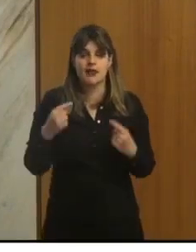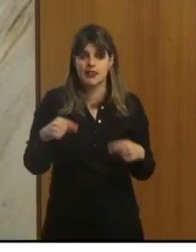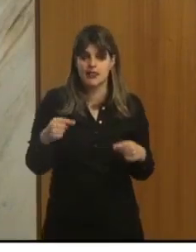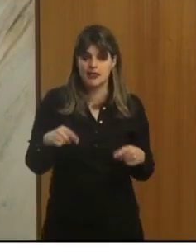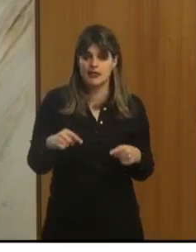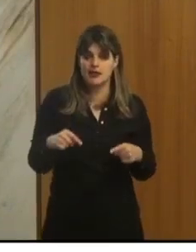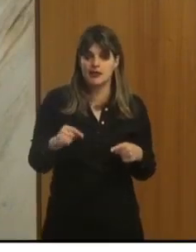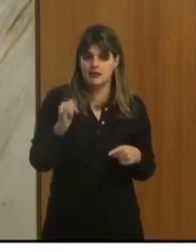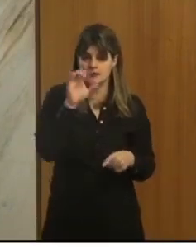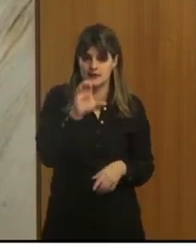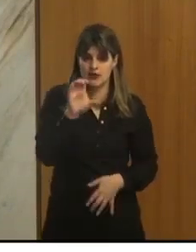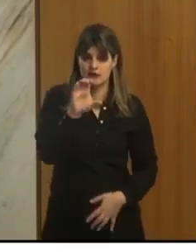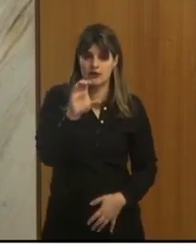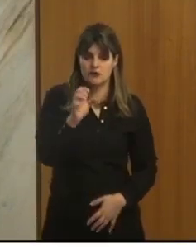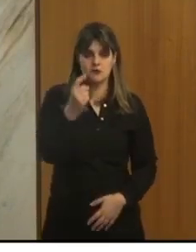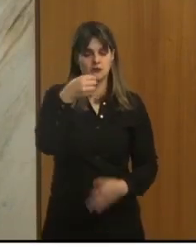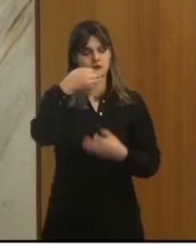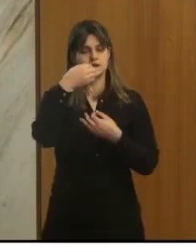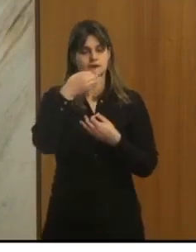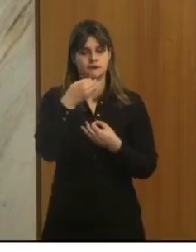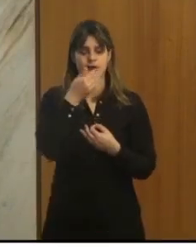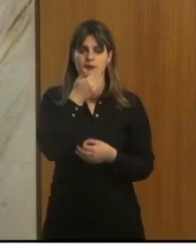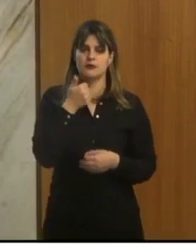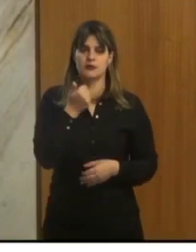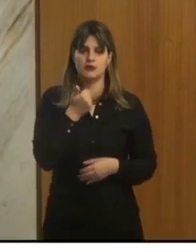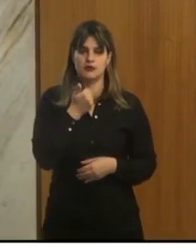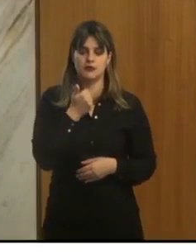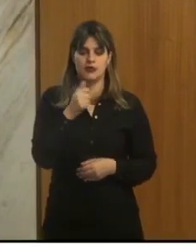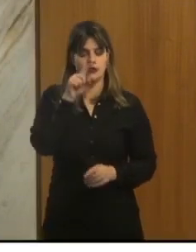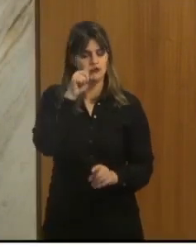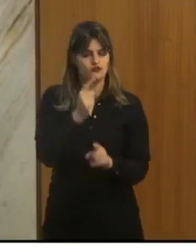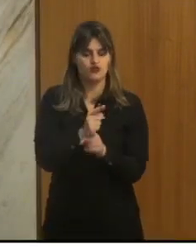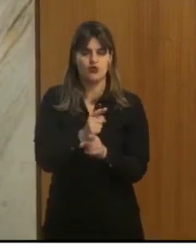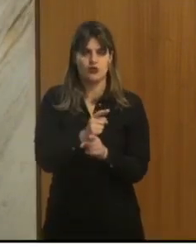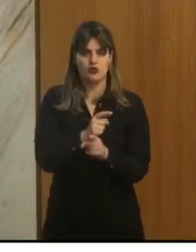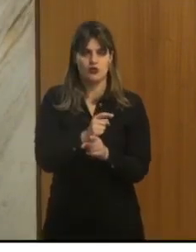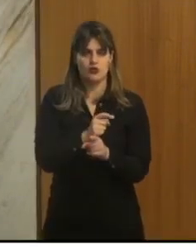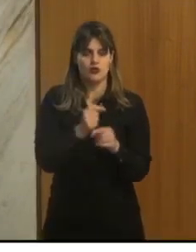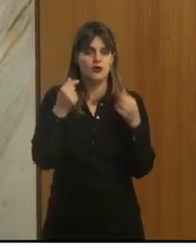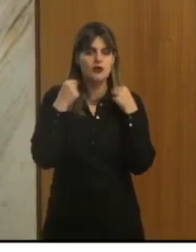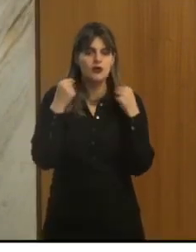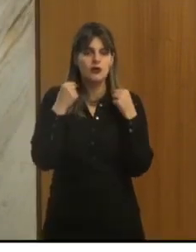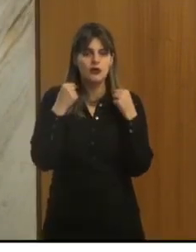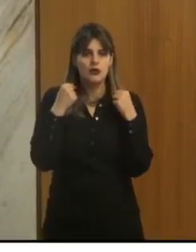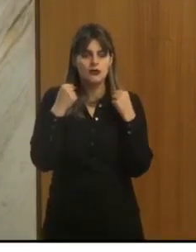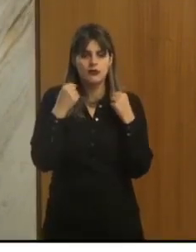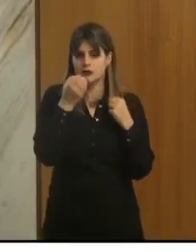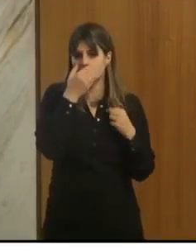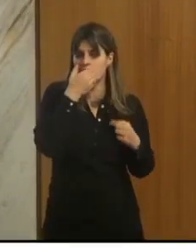figura sóbria, bonita e ao mesmo tempo com os cabelos, as